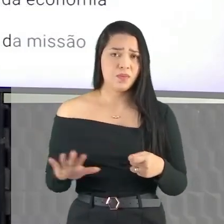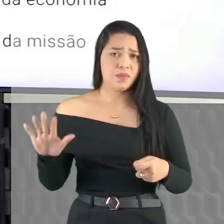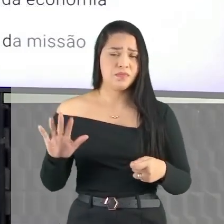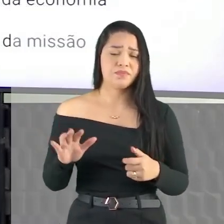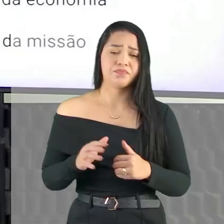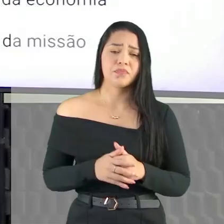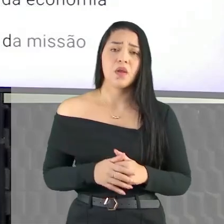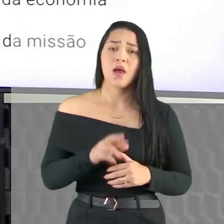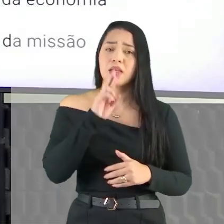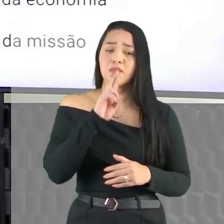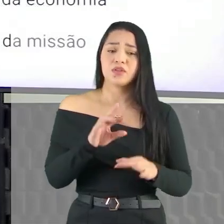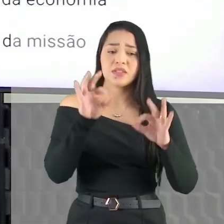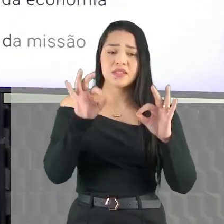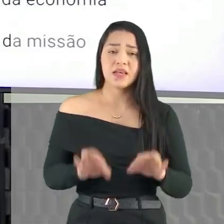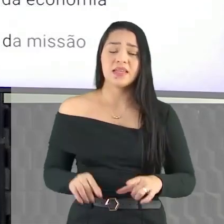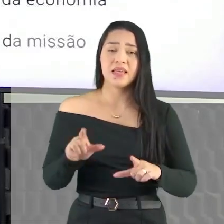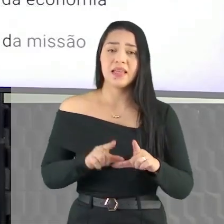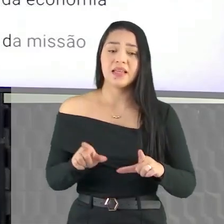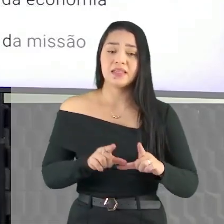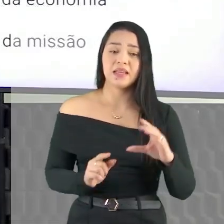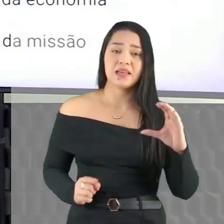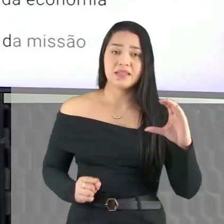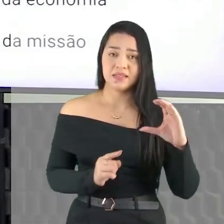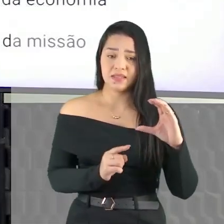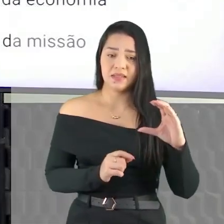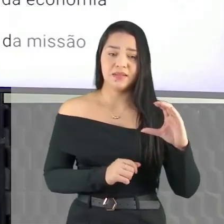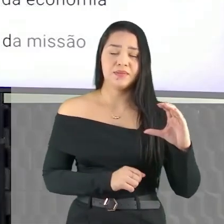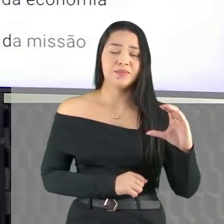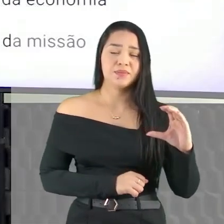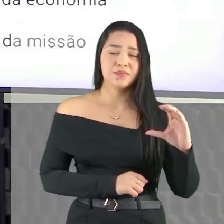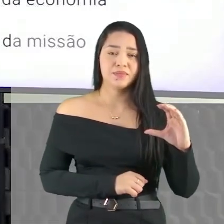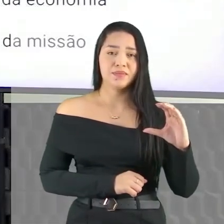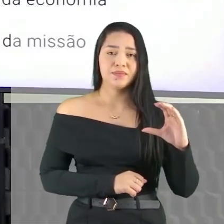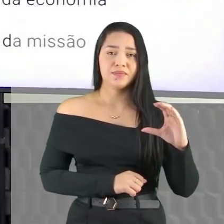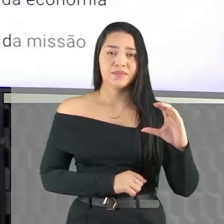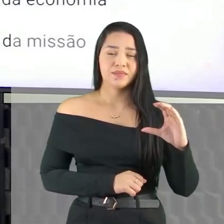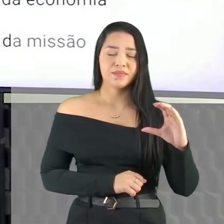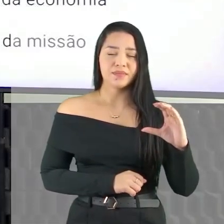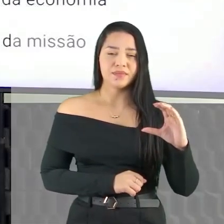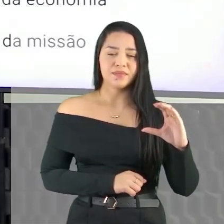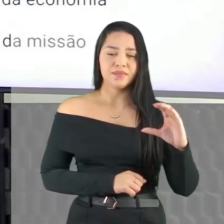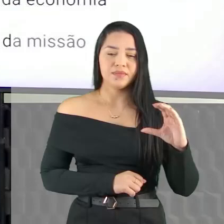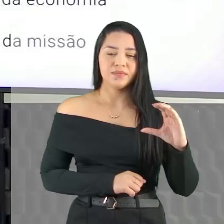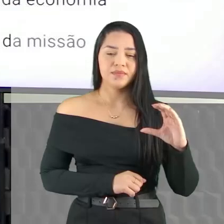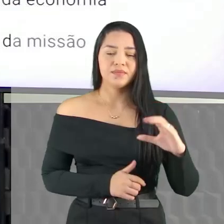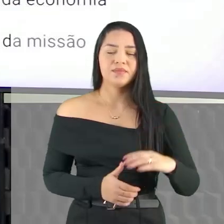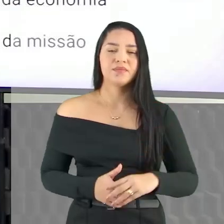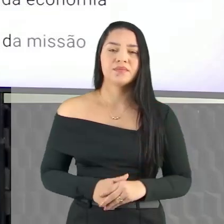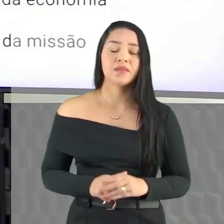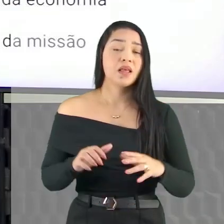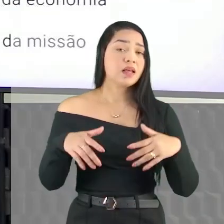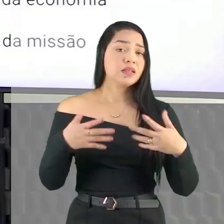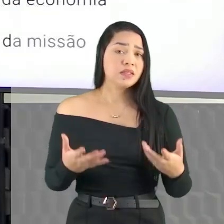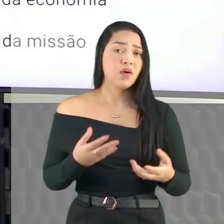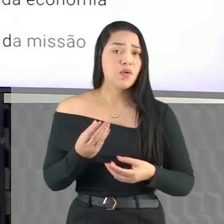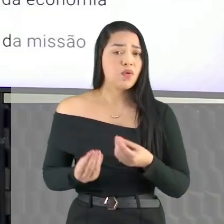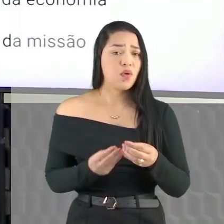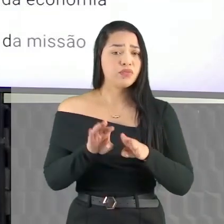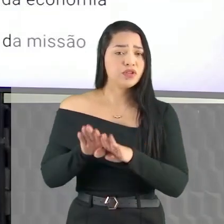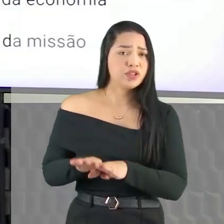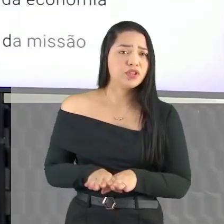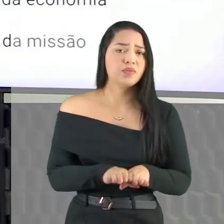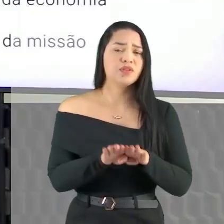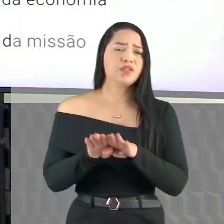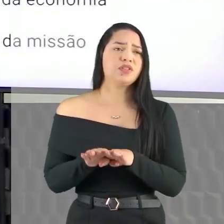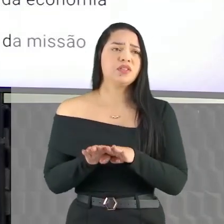Então, a resposta certa é a letra C, o fascismo e a adoção de determinismo biológico. Então, a forma de